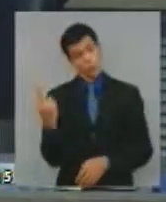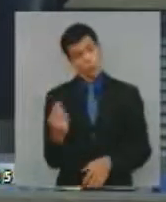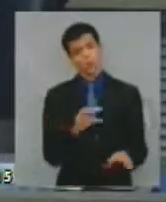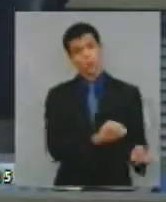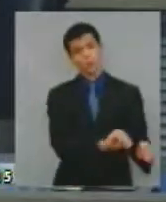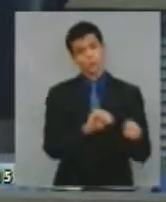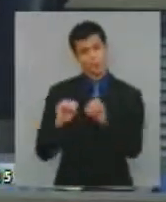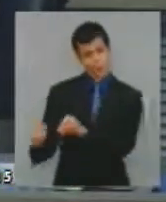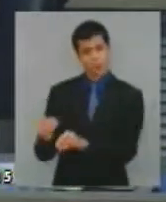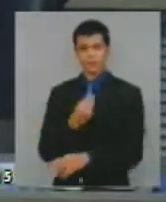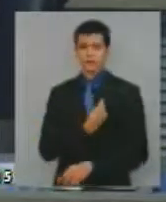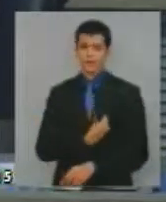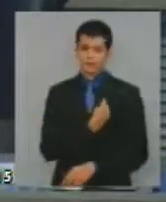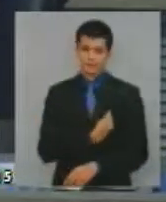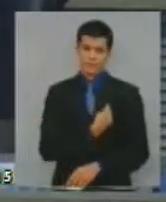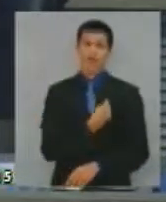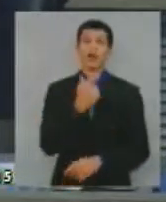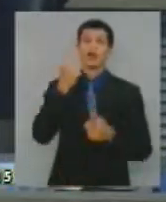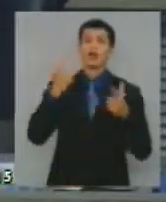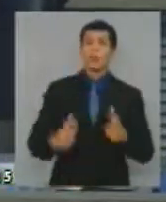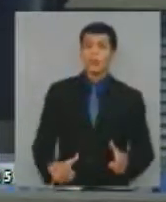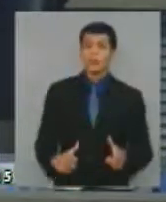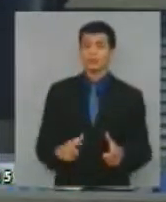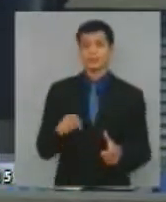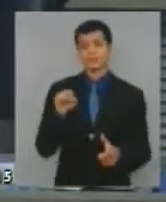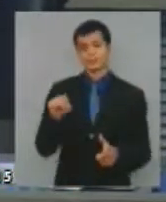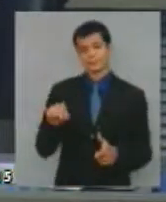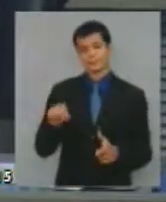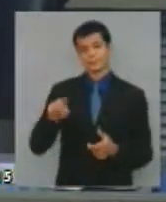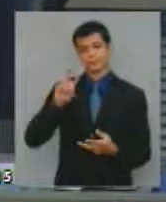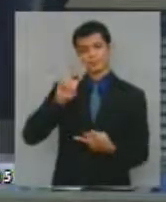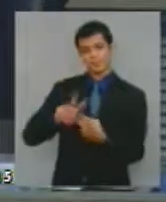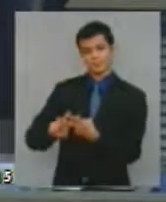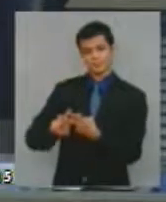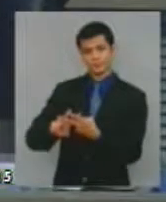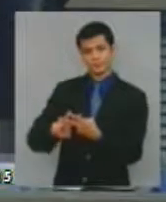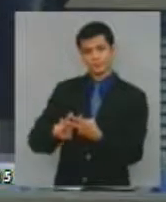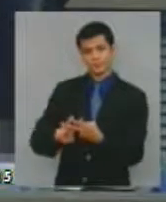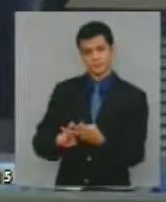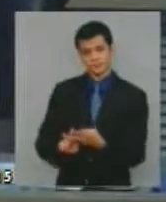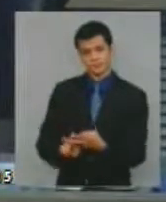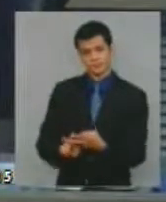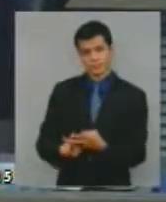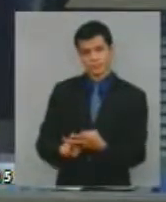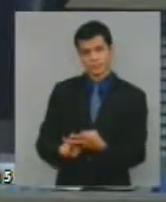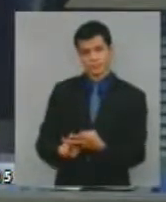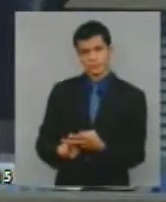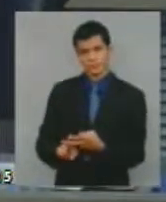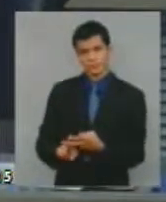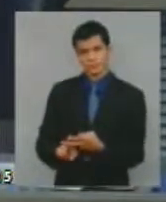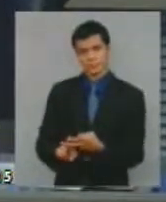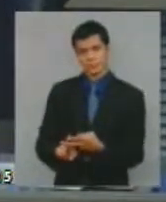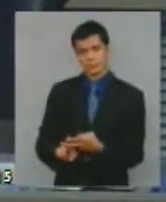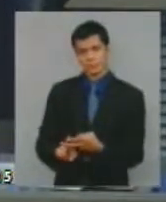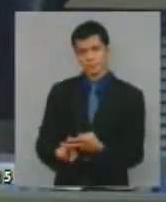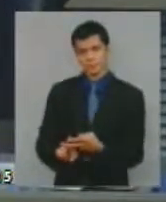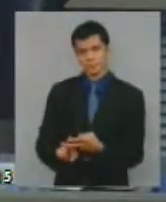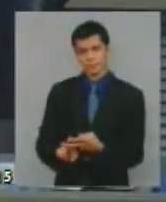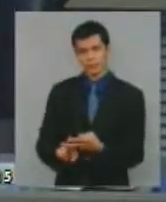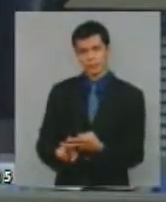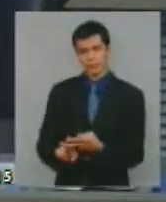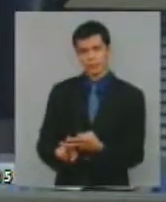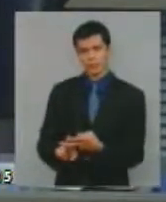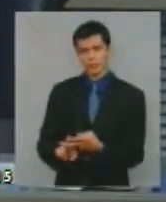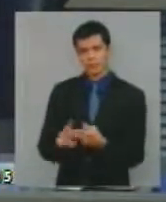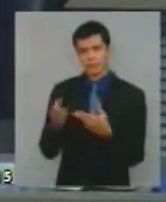eles são detentos. Né? Então, isso aí achei muito importante, porque eu já vi que na nossa Comissão da Infância, que eu tenho